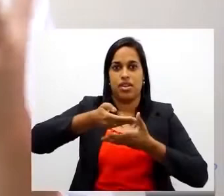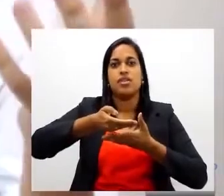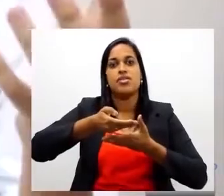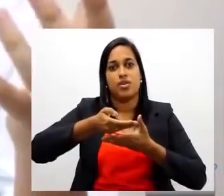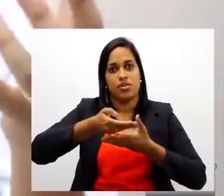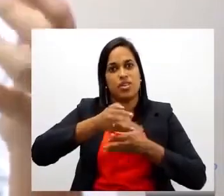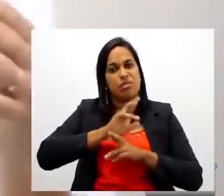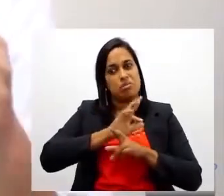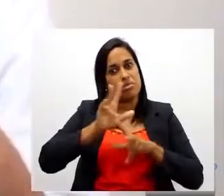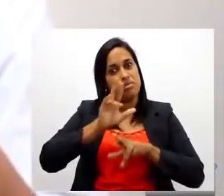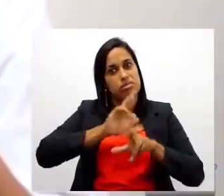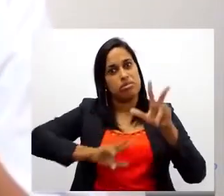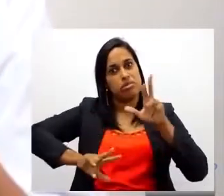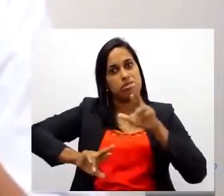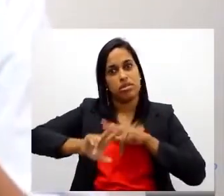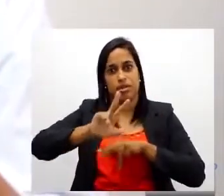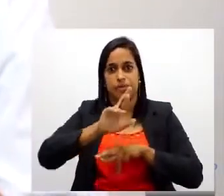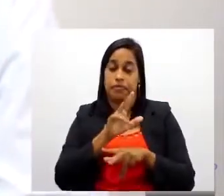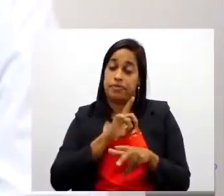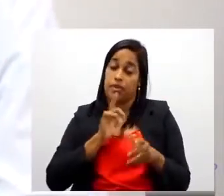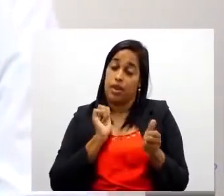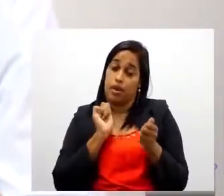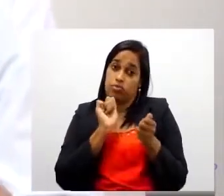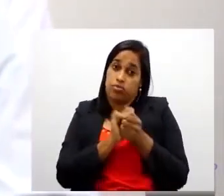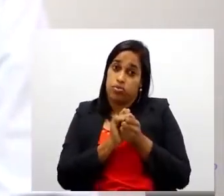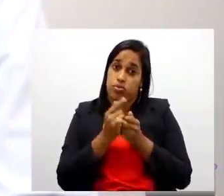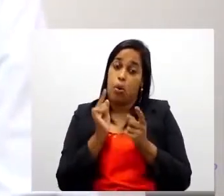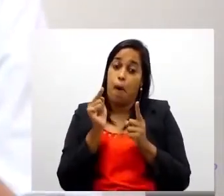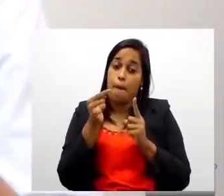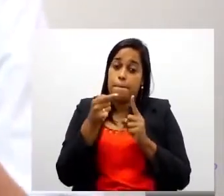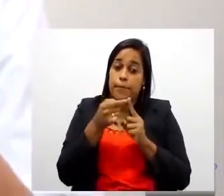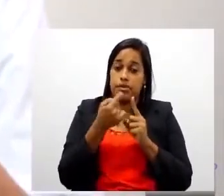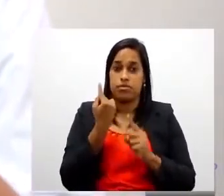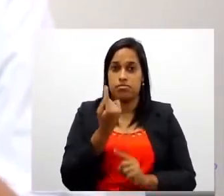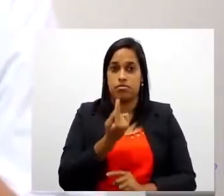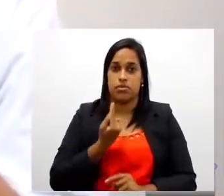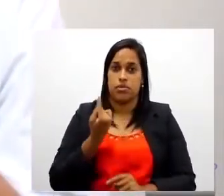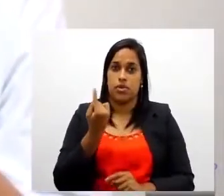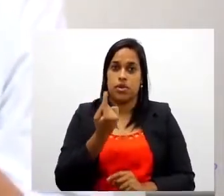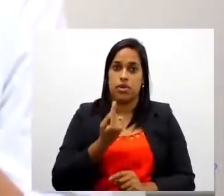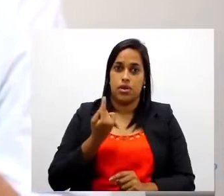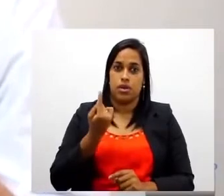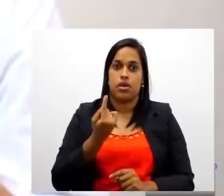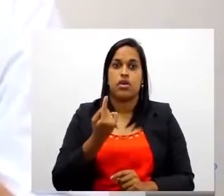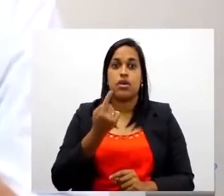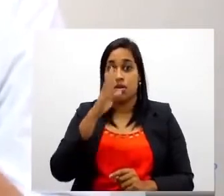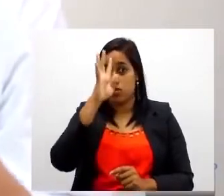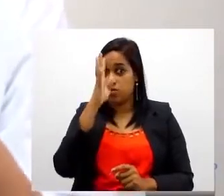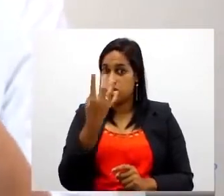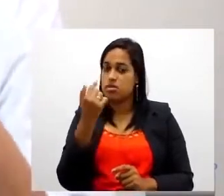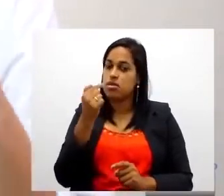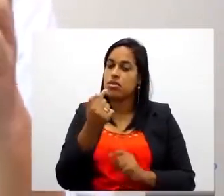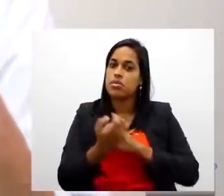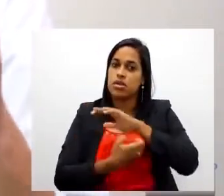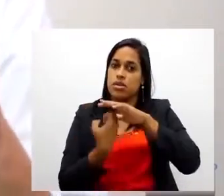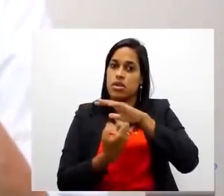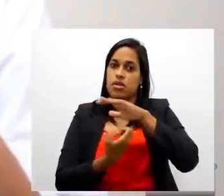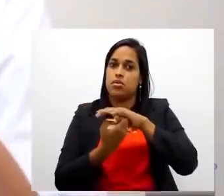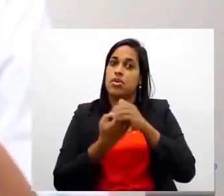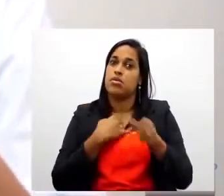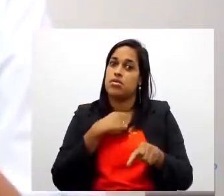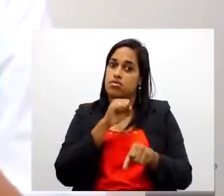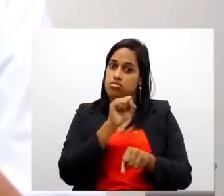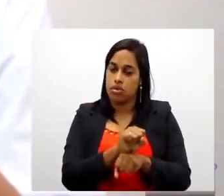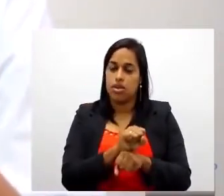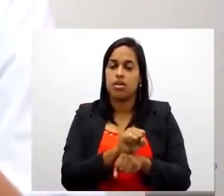departamentos tão diferentes, mas que precisam e estão juntos com o objetivo único que é atingir os resultados da que a empresa